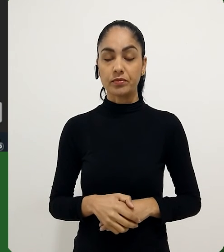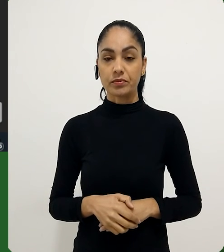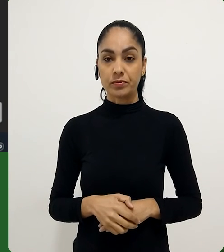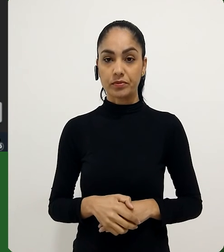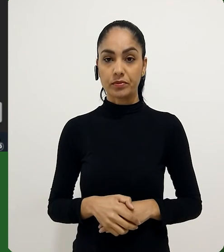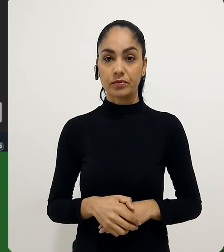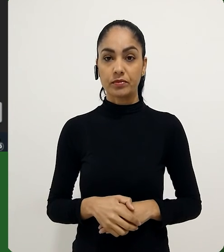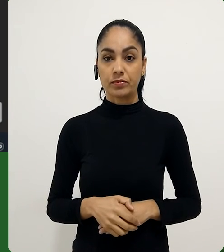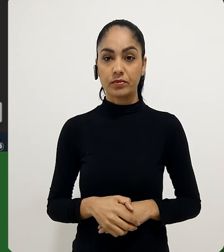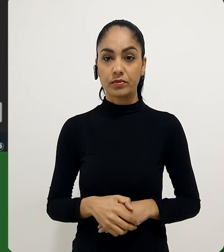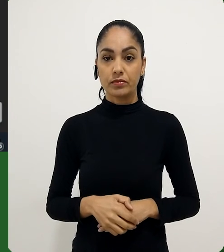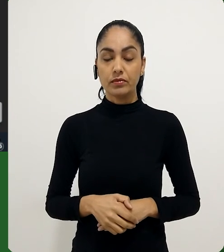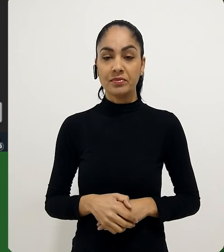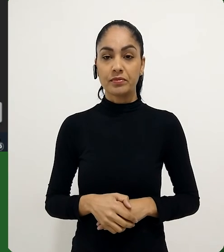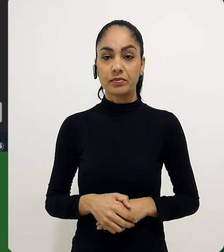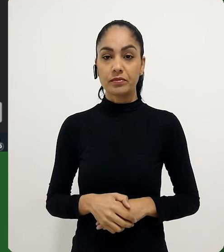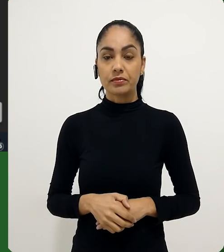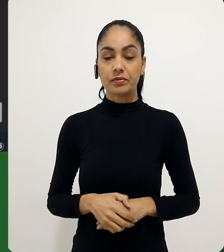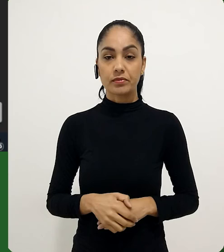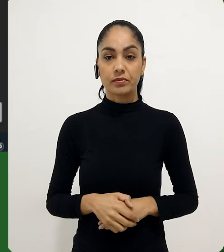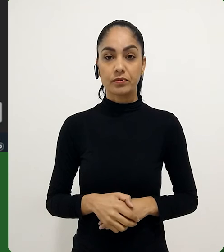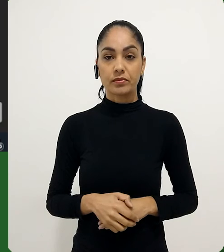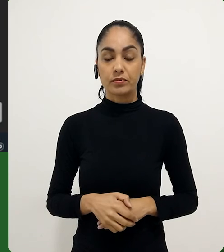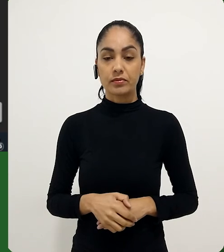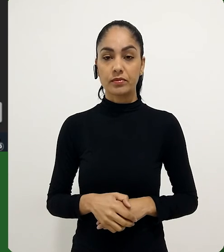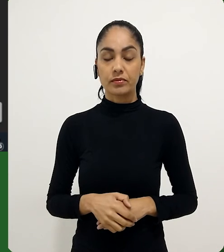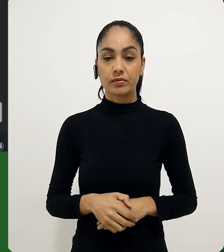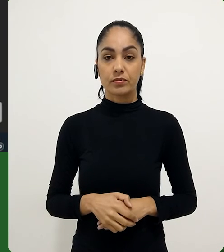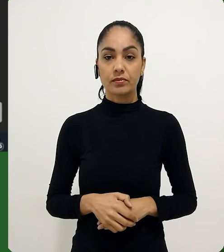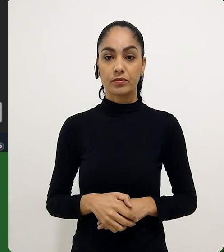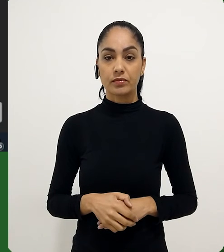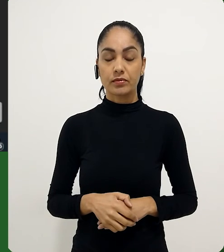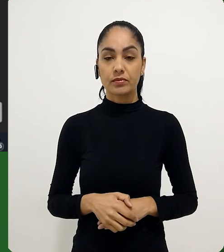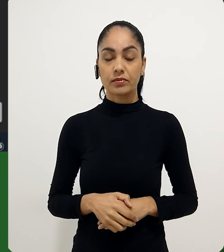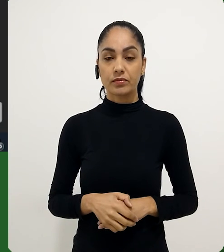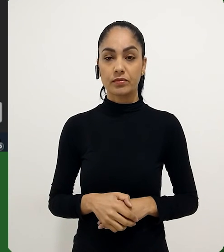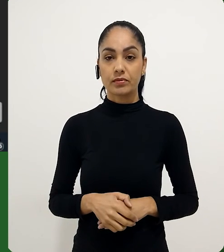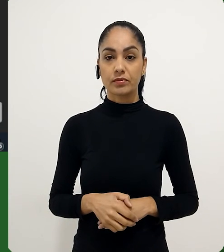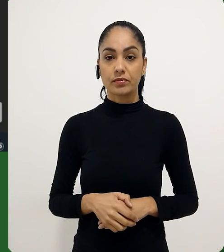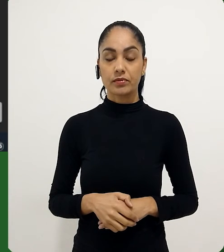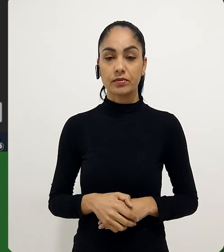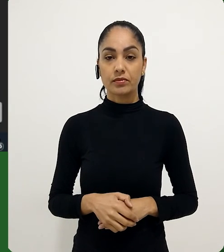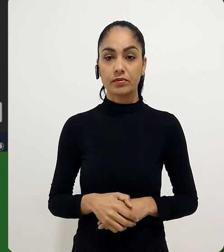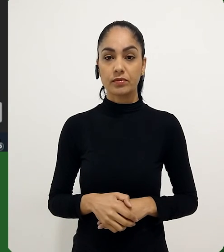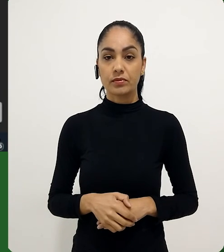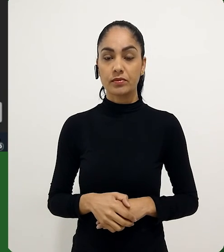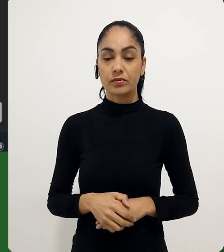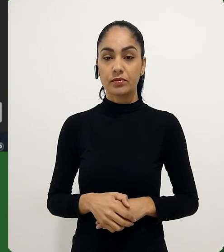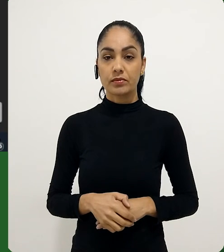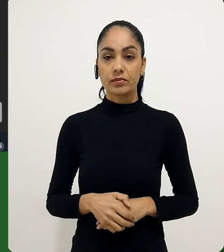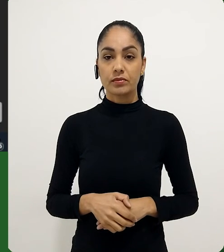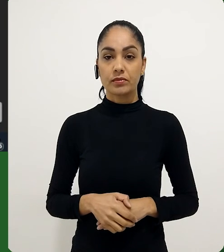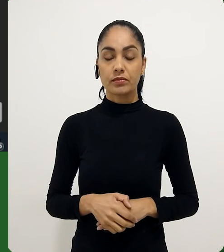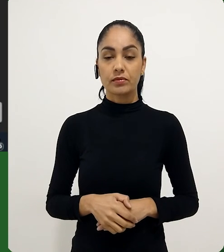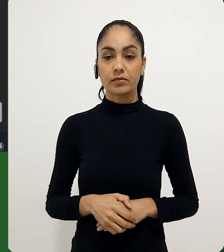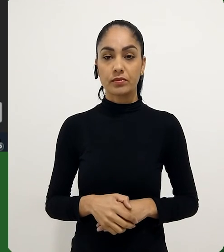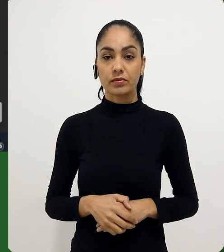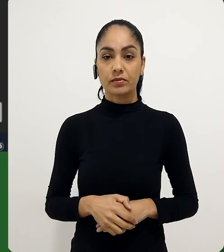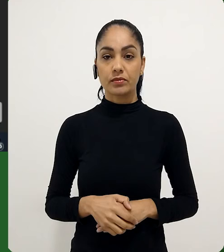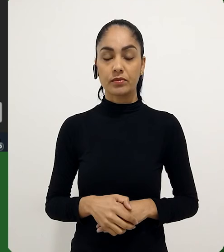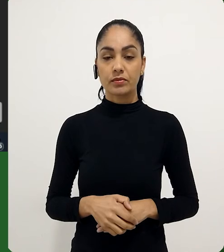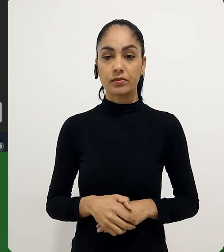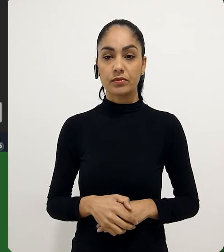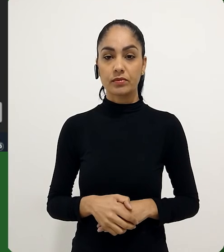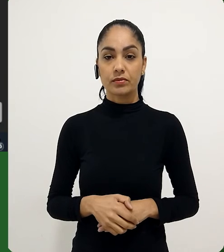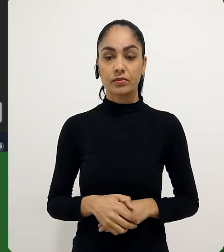Chefe, a pessoa que o senhor falou que vinha e que eu tinha que receber dela a encomenda, que o senhor queria que eu guardasse na